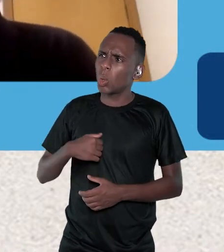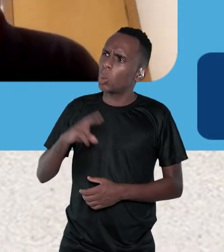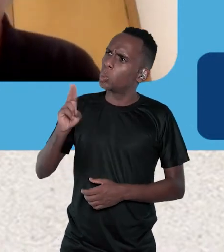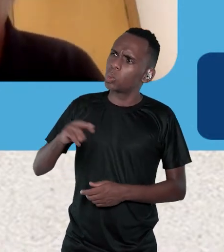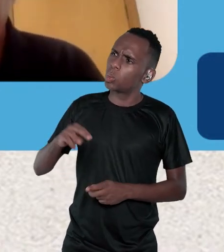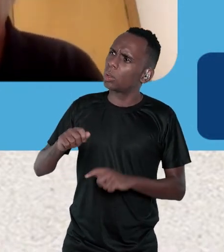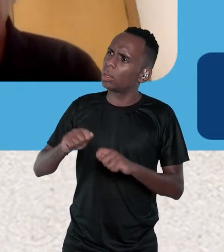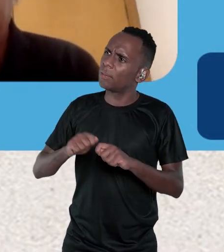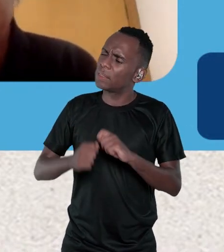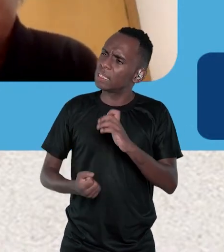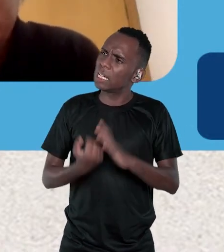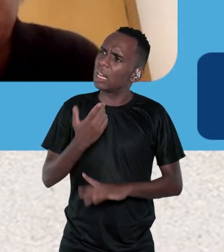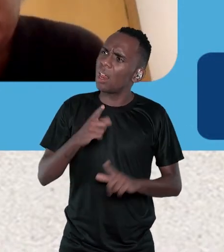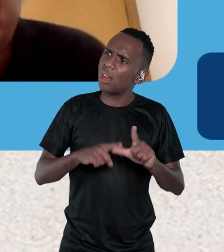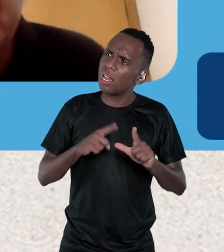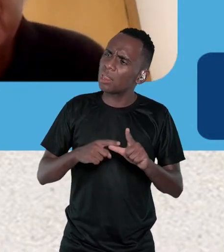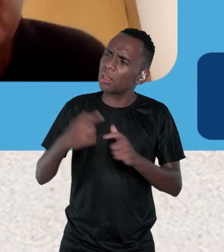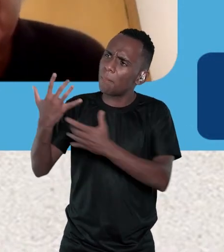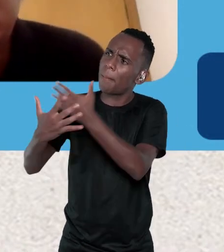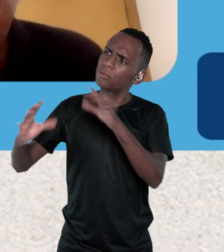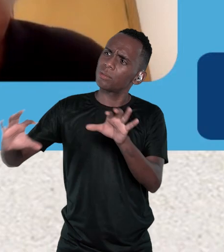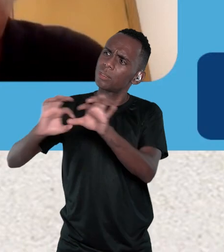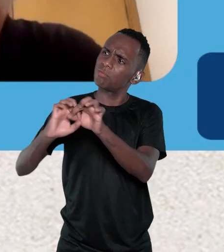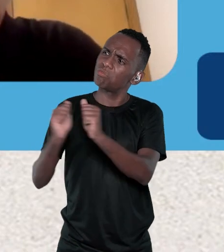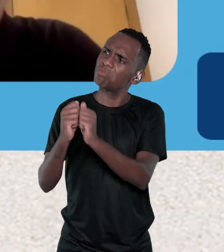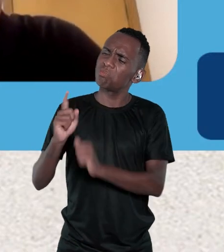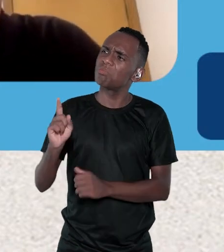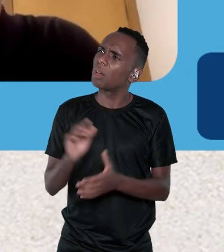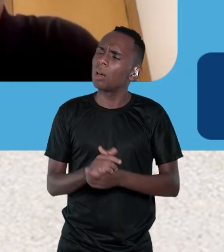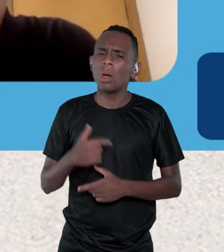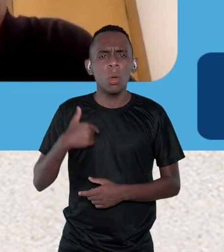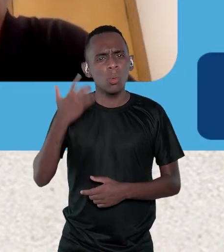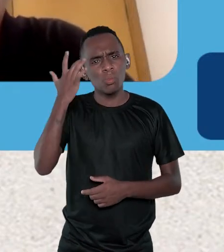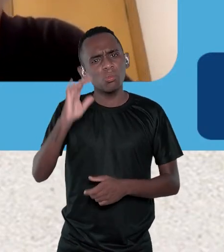para mim. Uai, assim, não, eu nunca fiz isso.